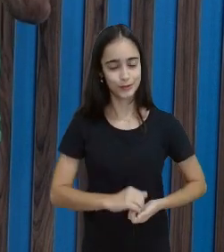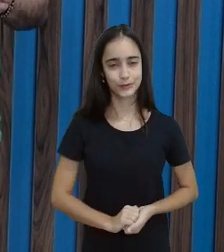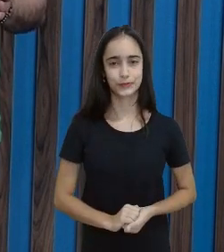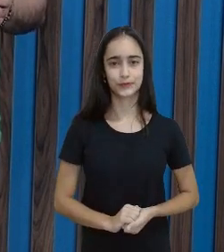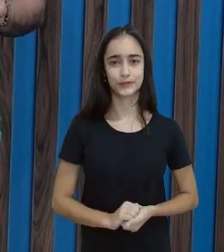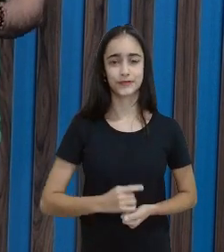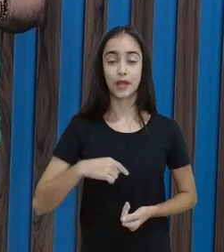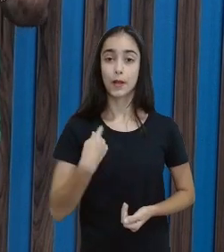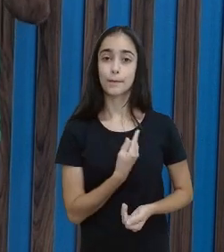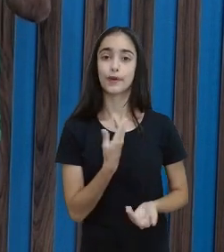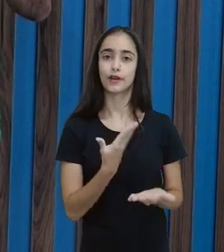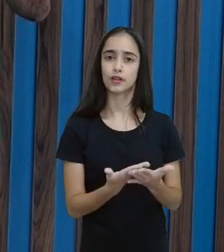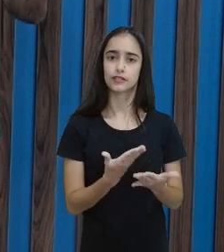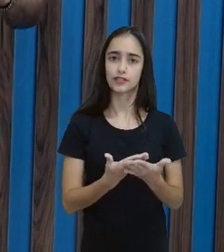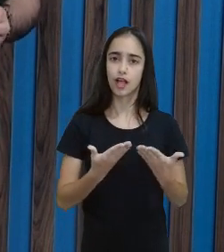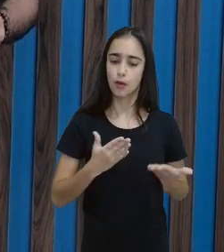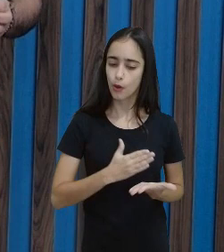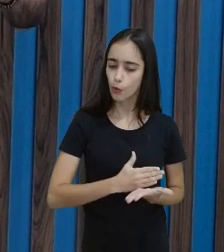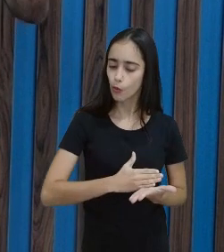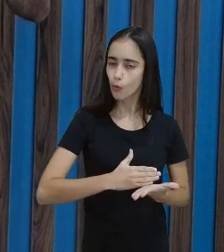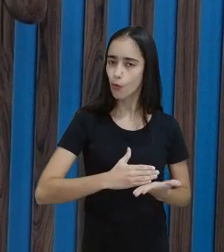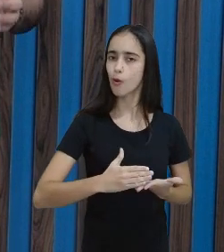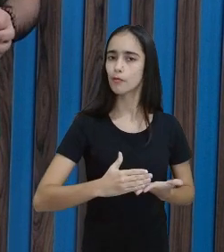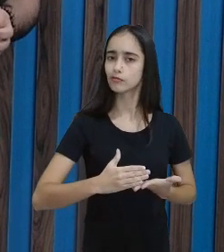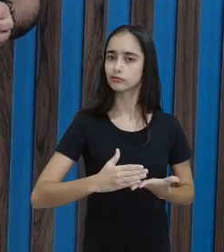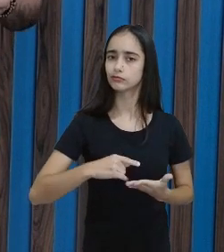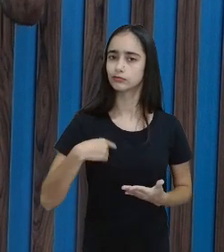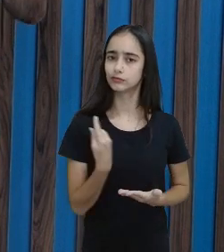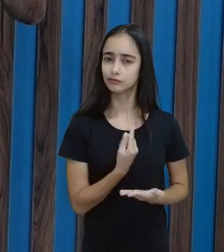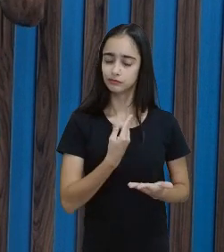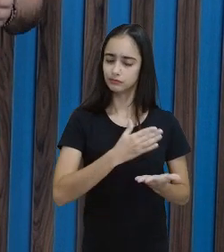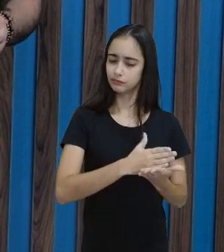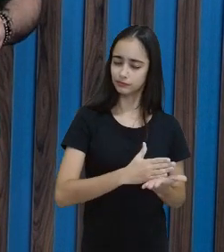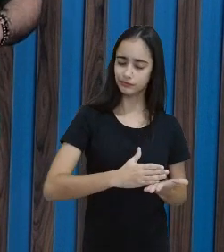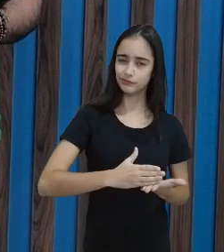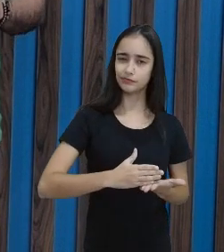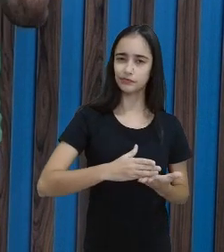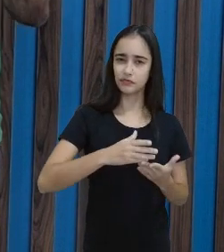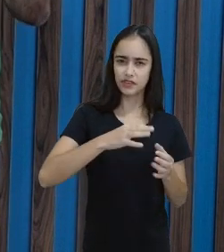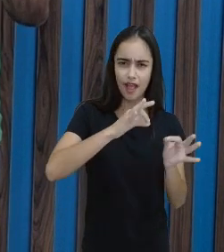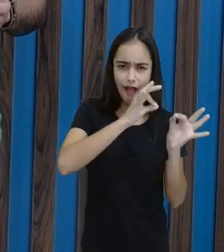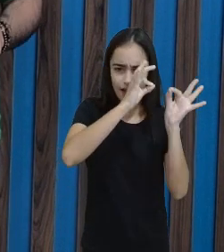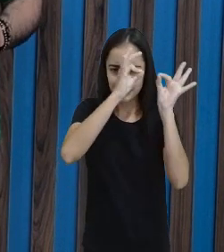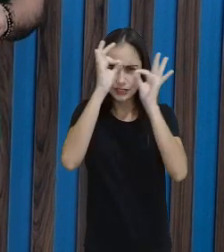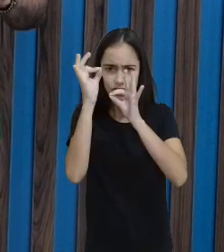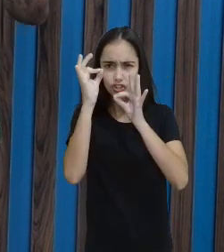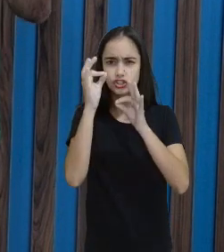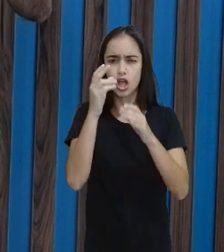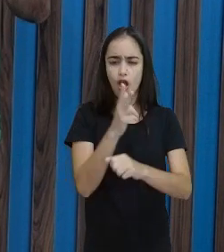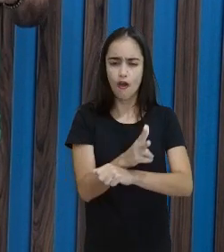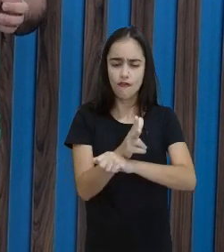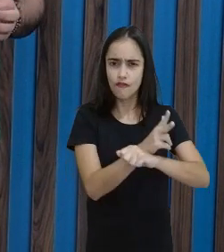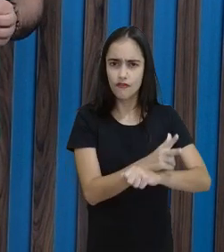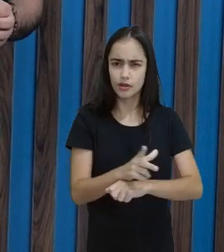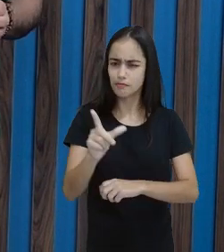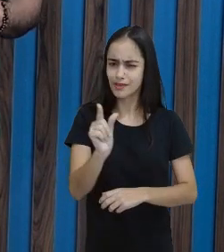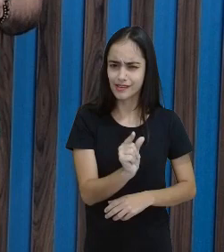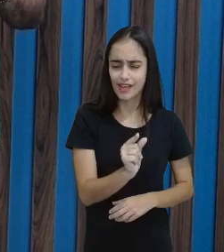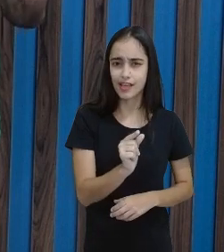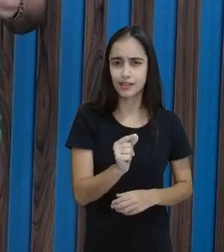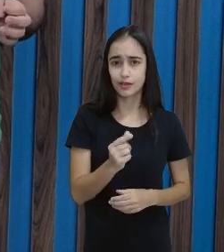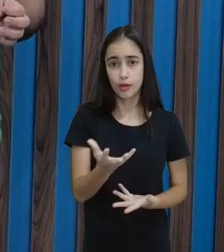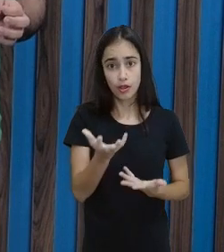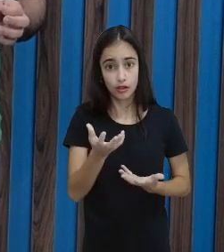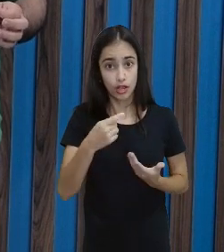ter início, a gente vai começar assistindo um vídeo, um vídeo curto, e eu quero que vocês